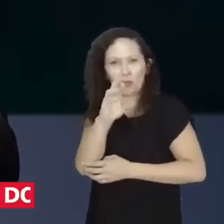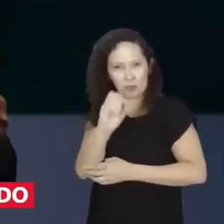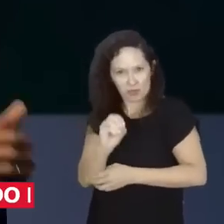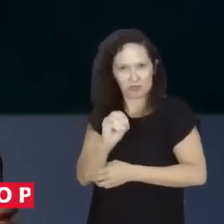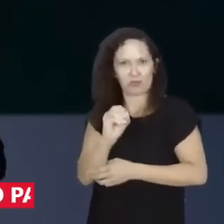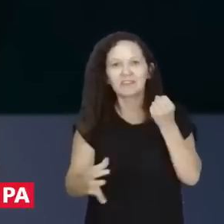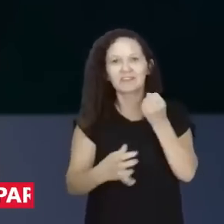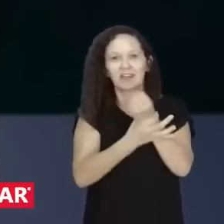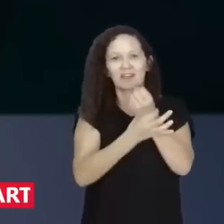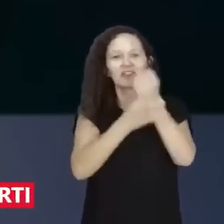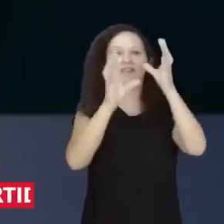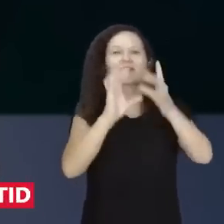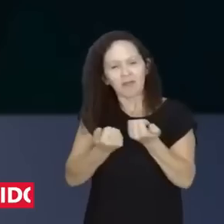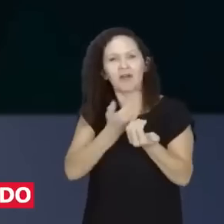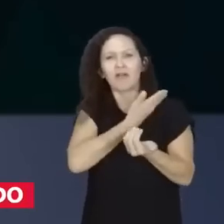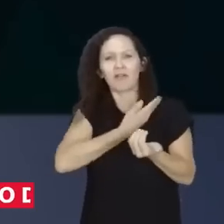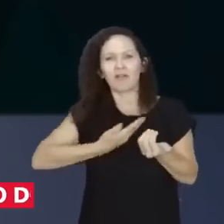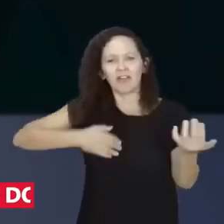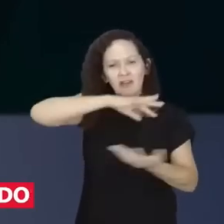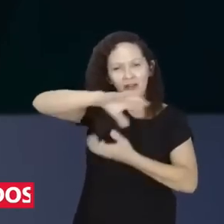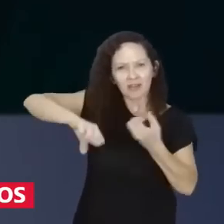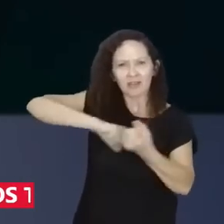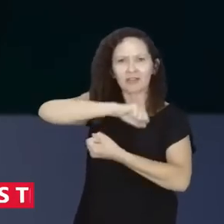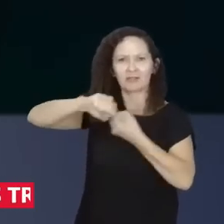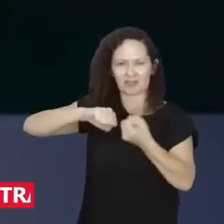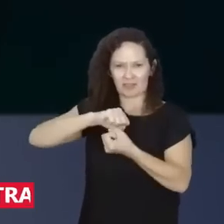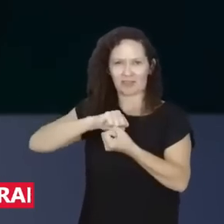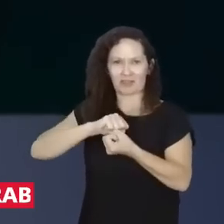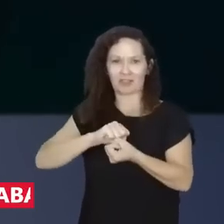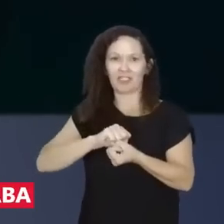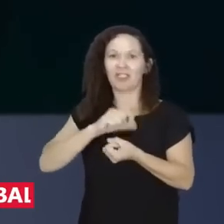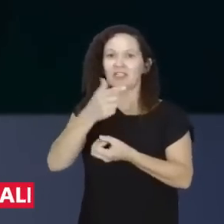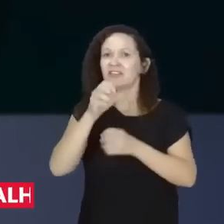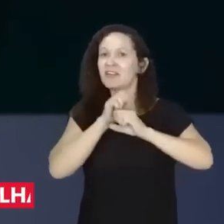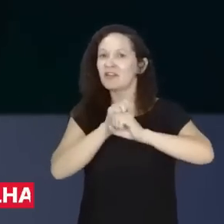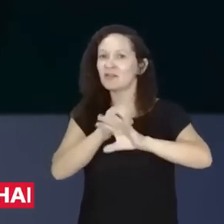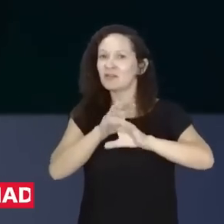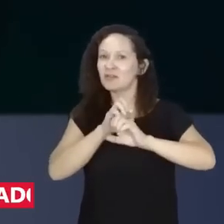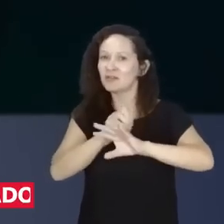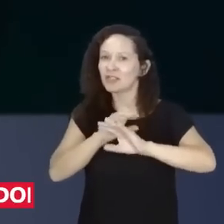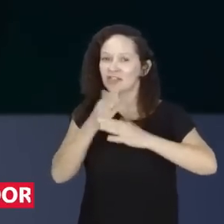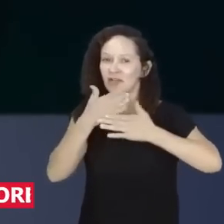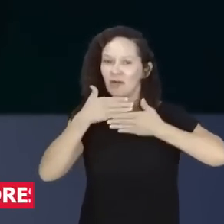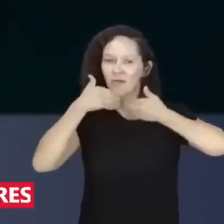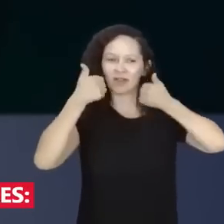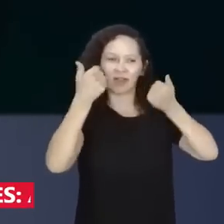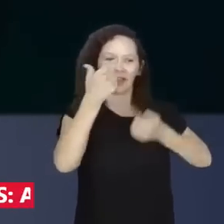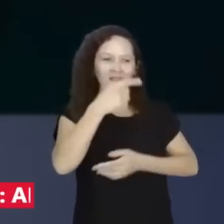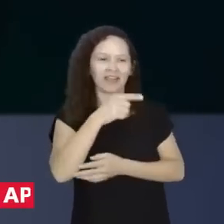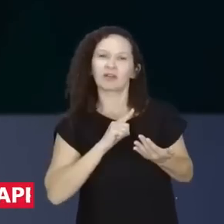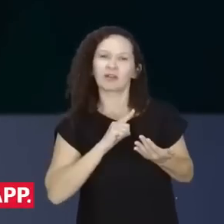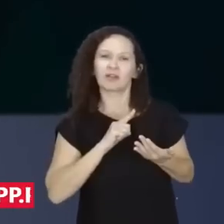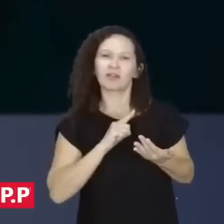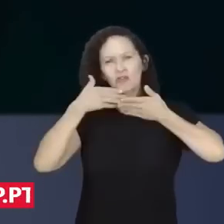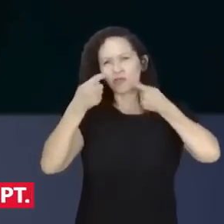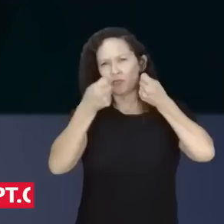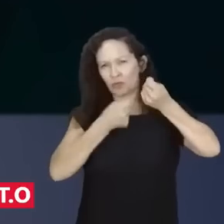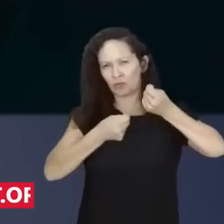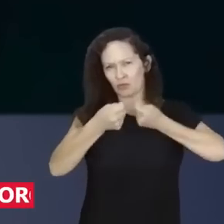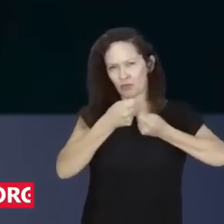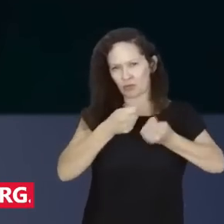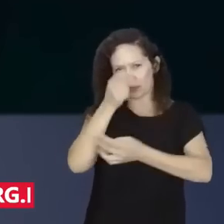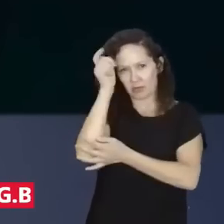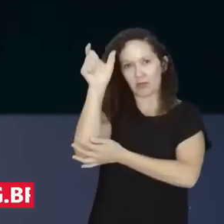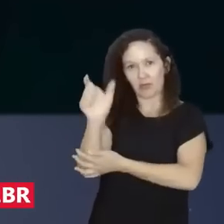a democratização do crédito. Sem educação de qualidade e crédito, não há economia de mercado que prospere. As pessoas têm que